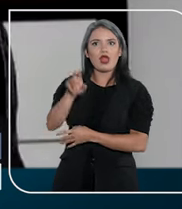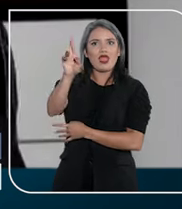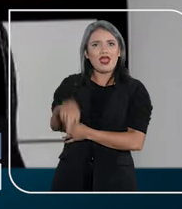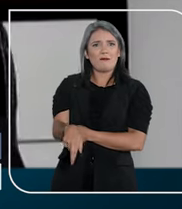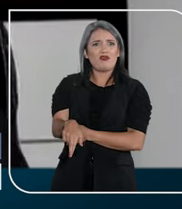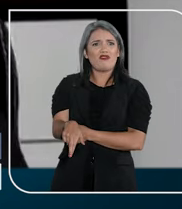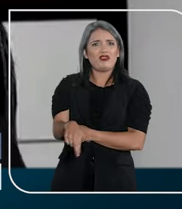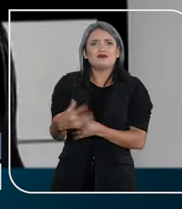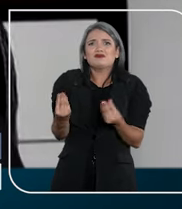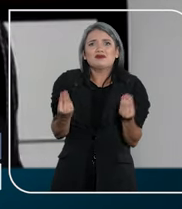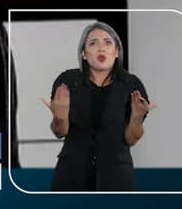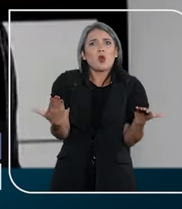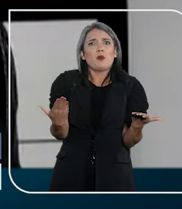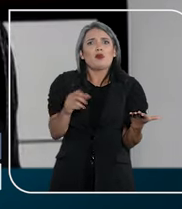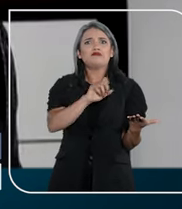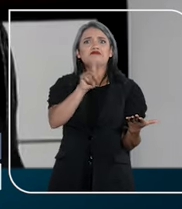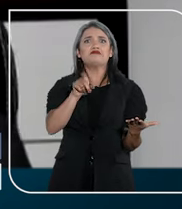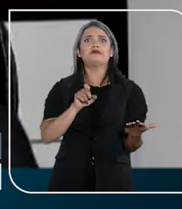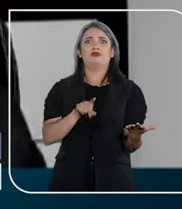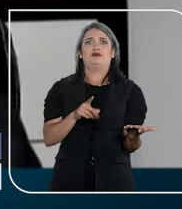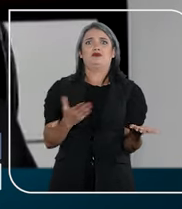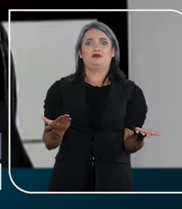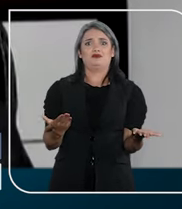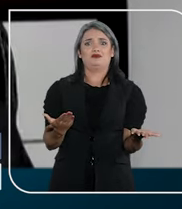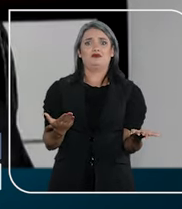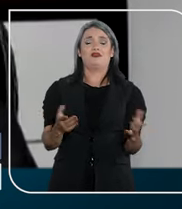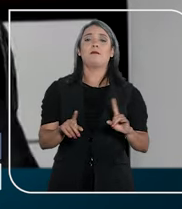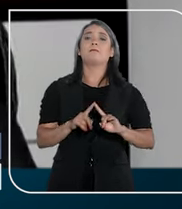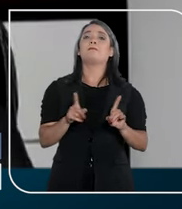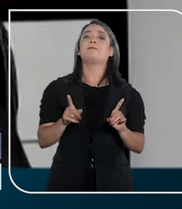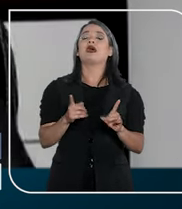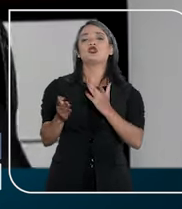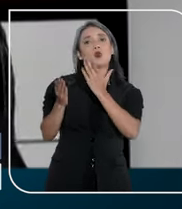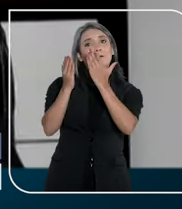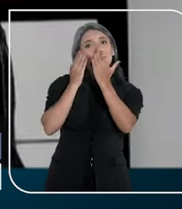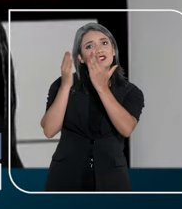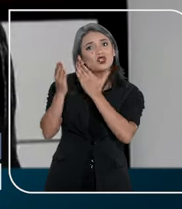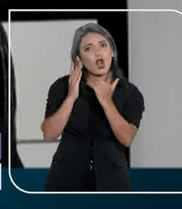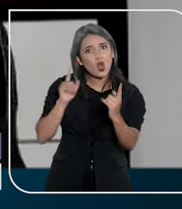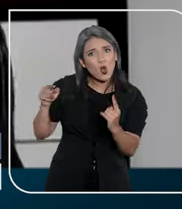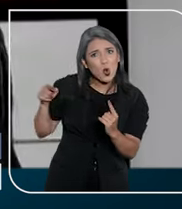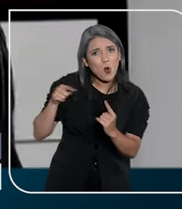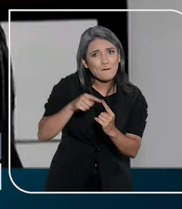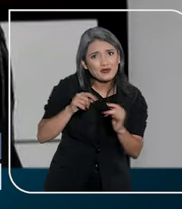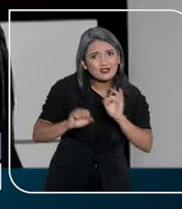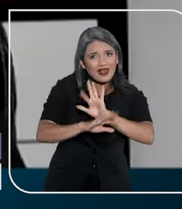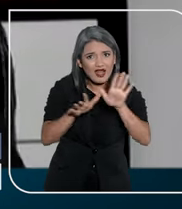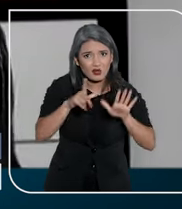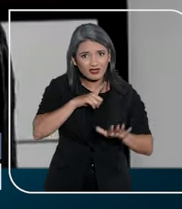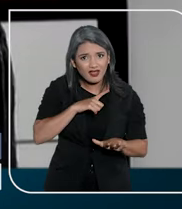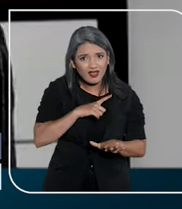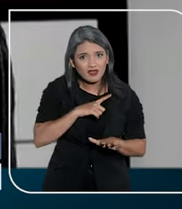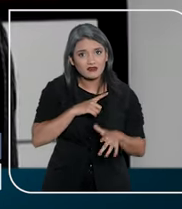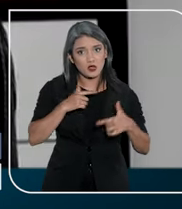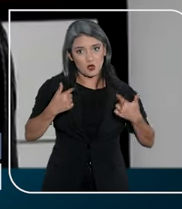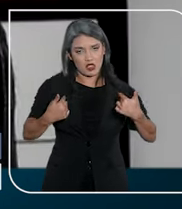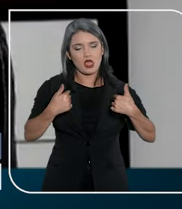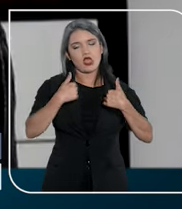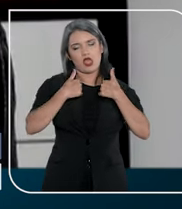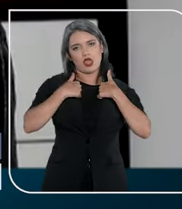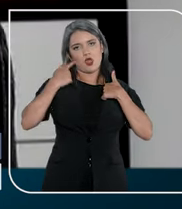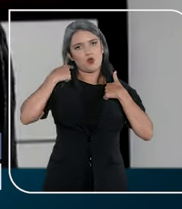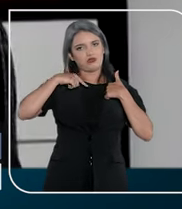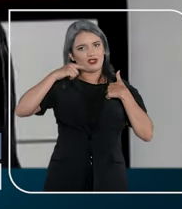Então por isso que eu questionei, Fátima, essa questão de o que é o objetivo. Por mais que como advogado eu não domine, como domina um profissional